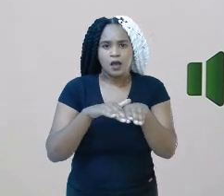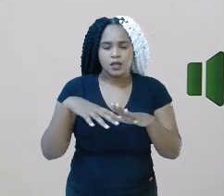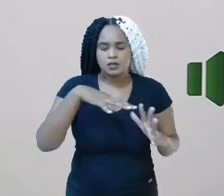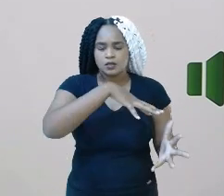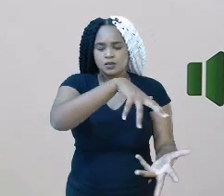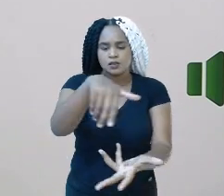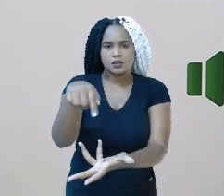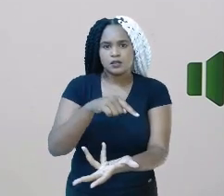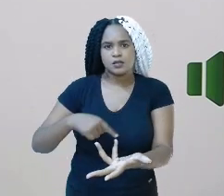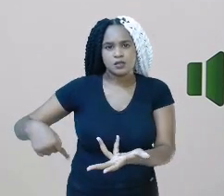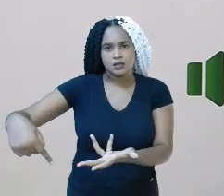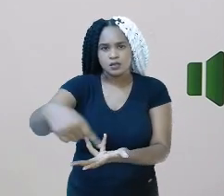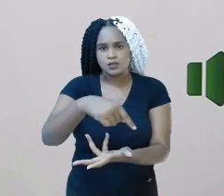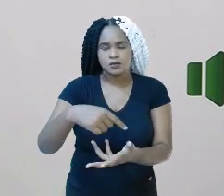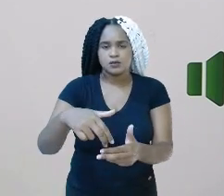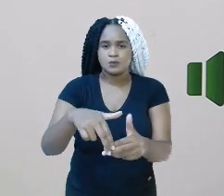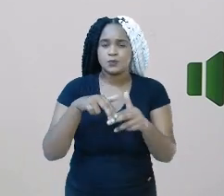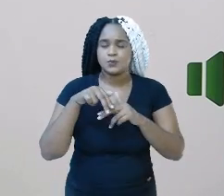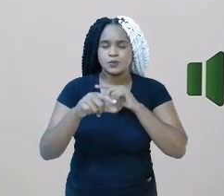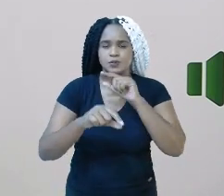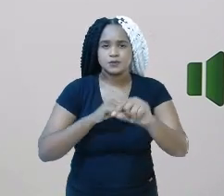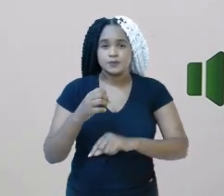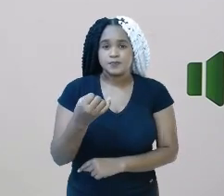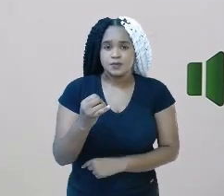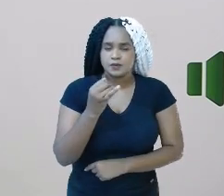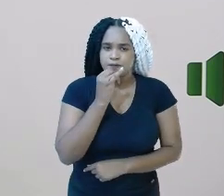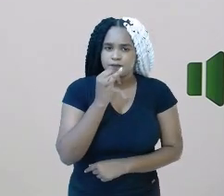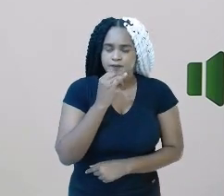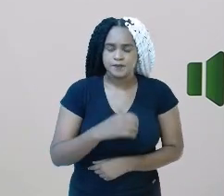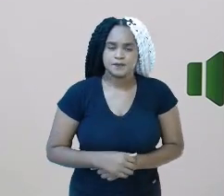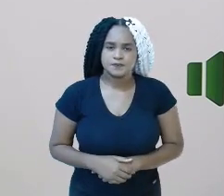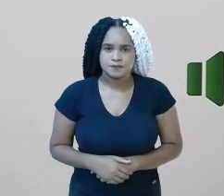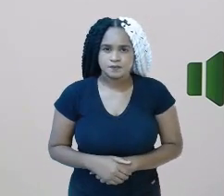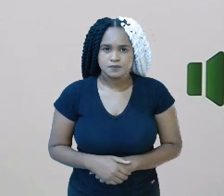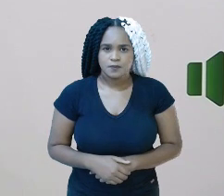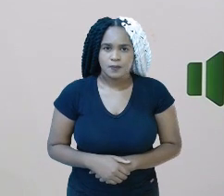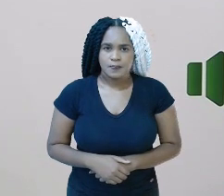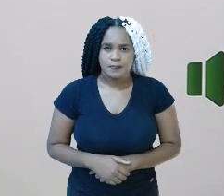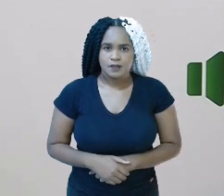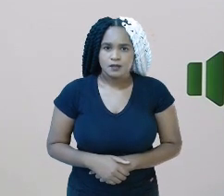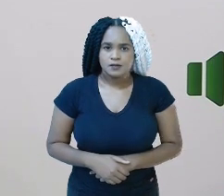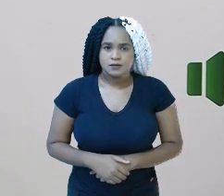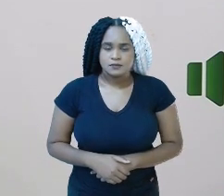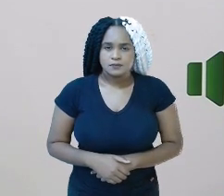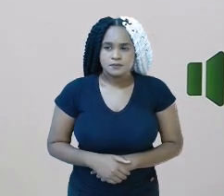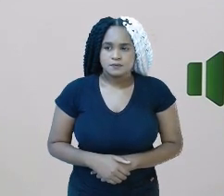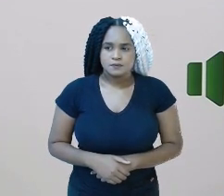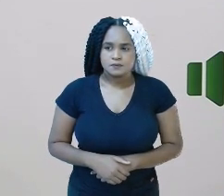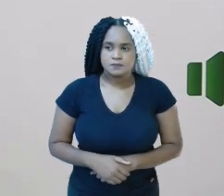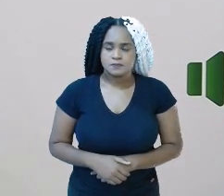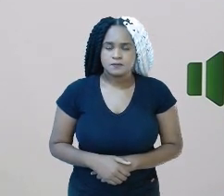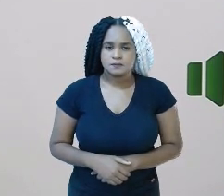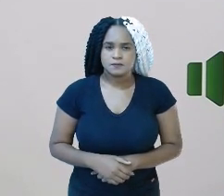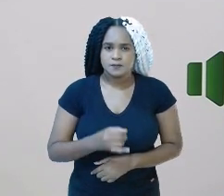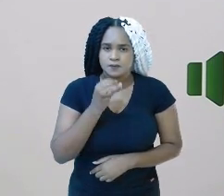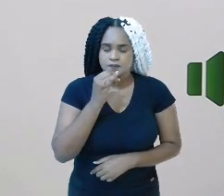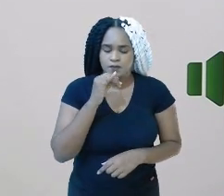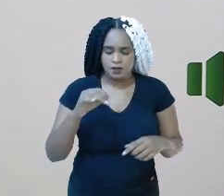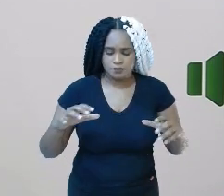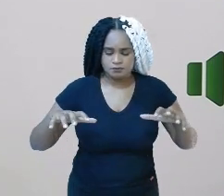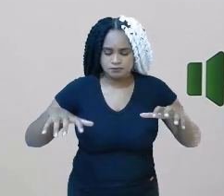padronização dessas medidas. Por quê? Se eu digo para você que o tamanho dessa barra, por exemplo, tem que ser de